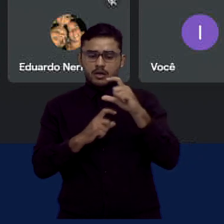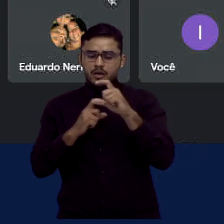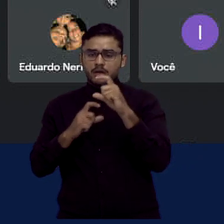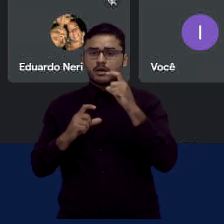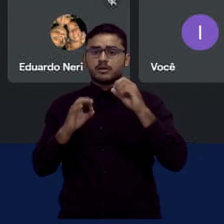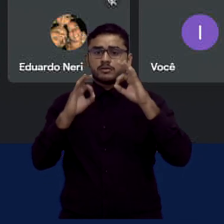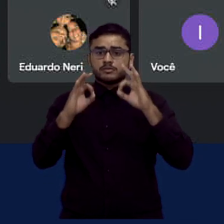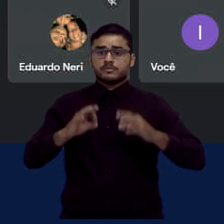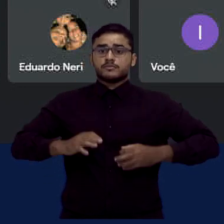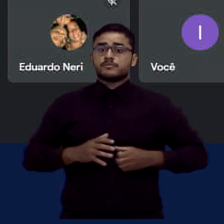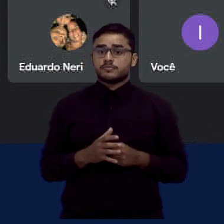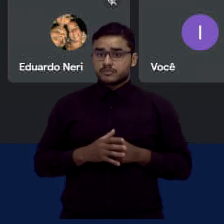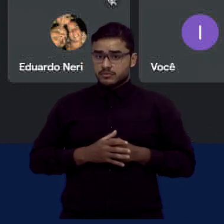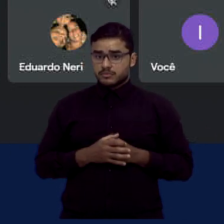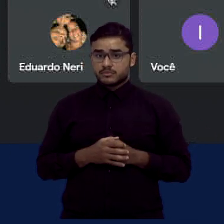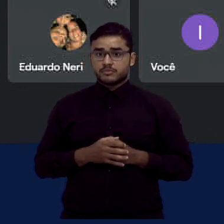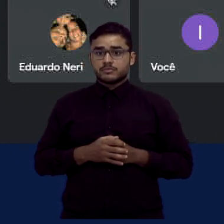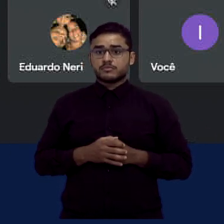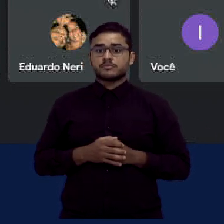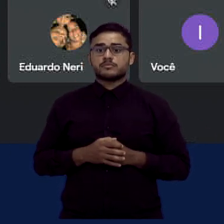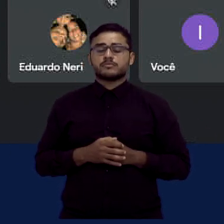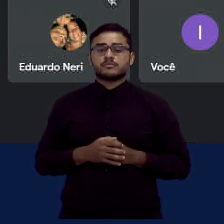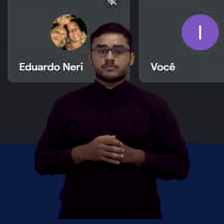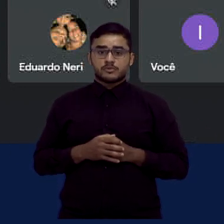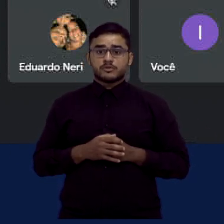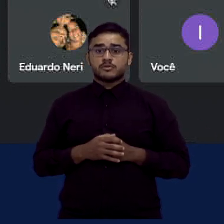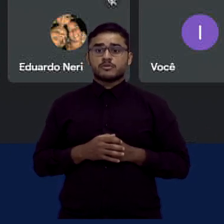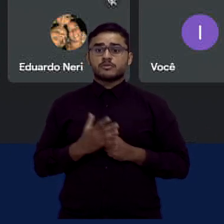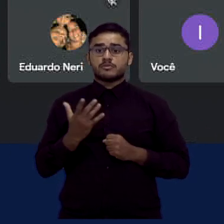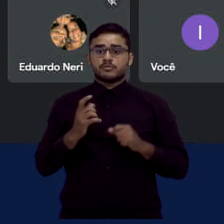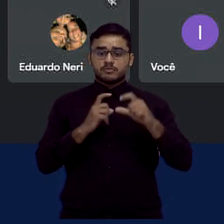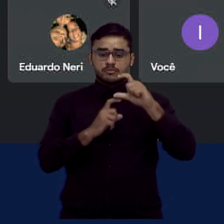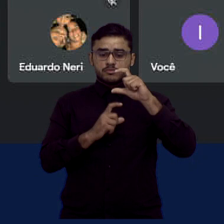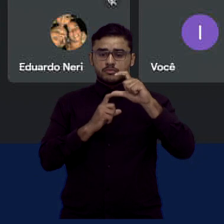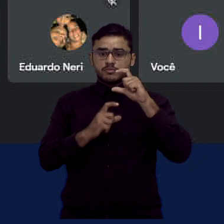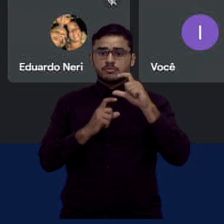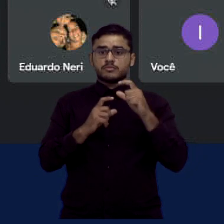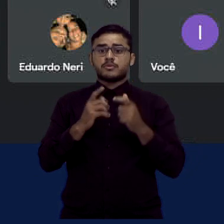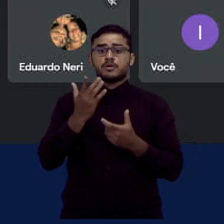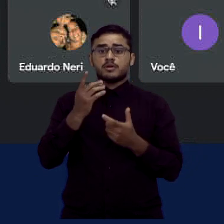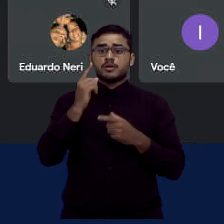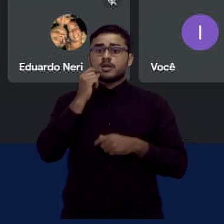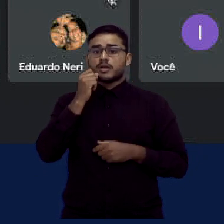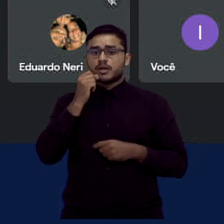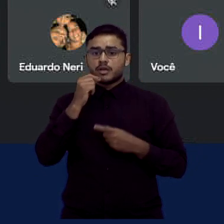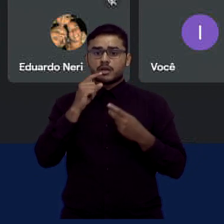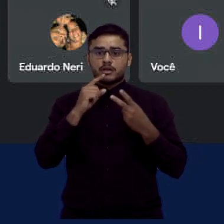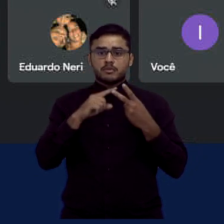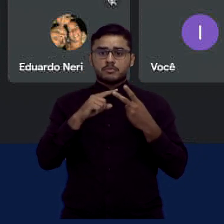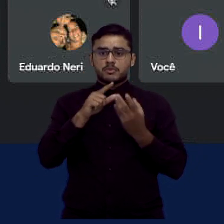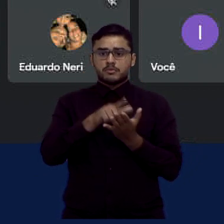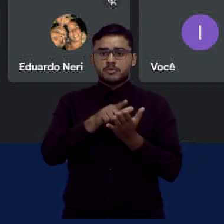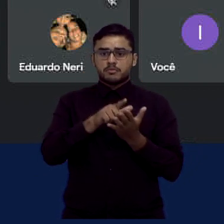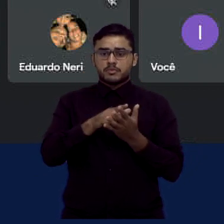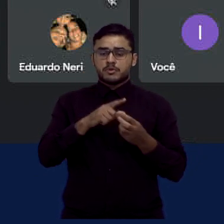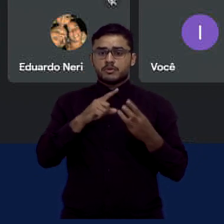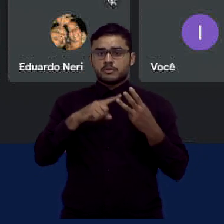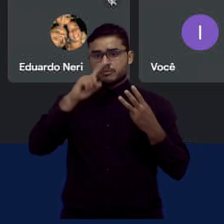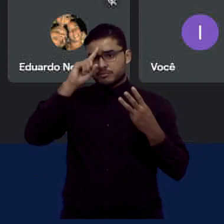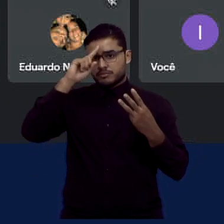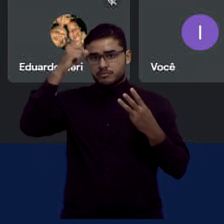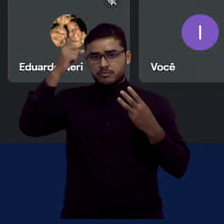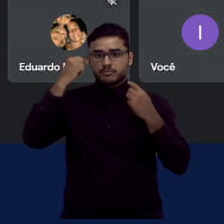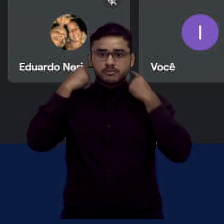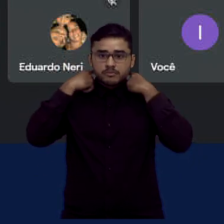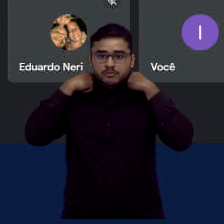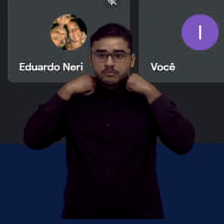ver, porque quadrinhos são muito fáceis de fazer. Se você tiver lápis, papel e uma ideia, você faz quadrinho. Ou uma